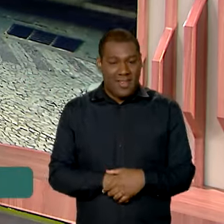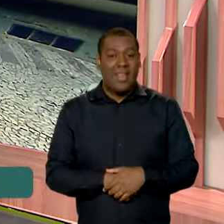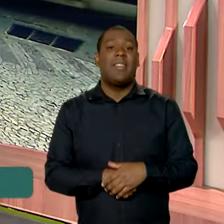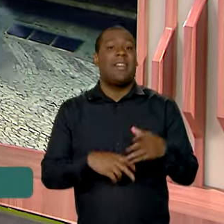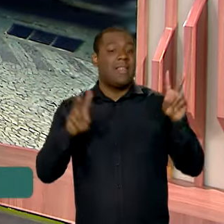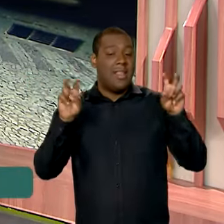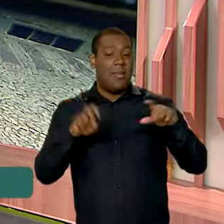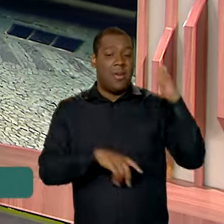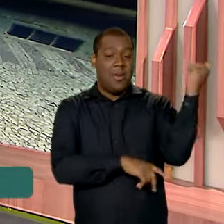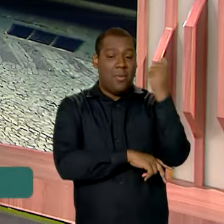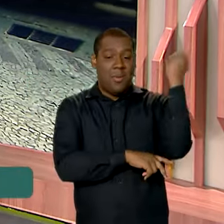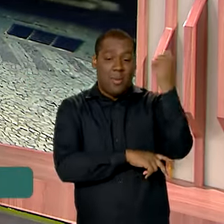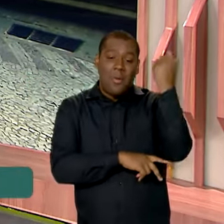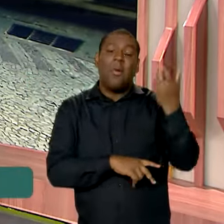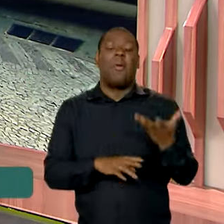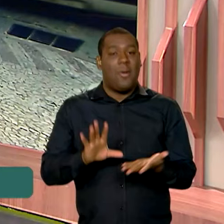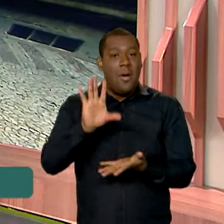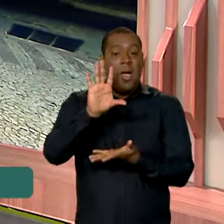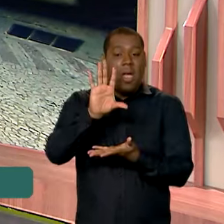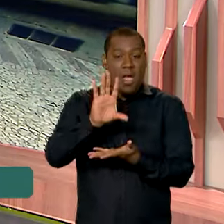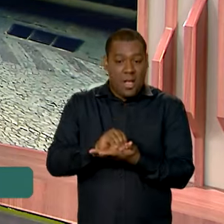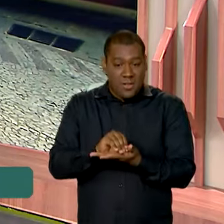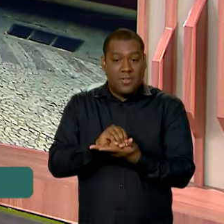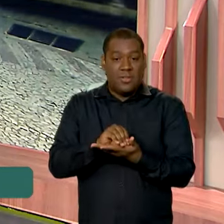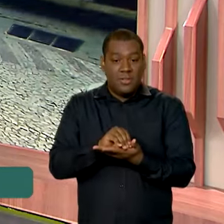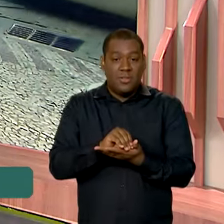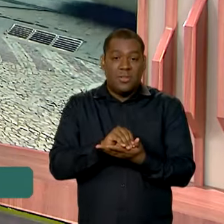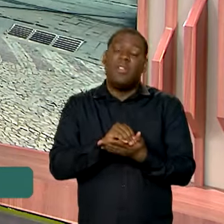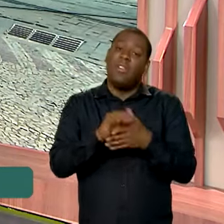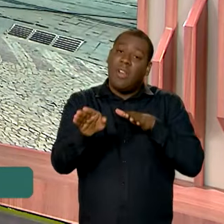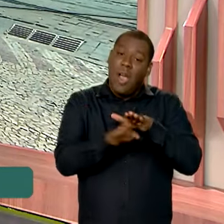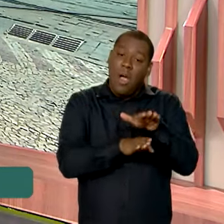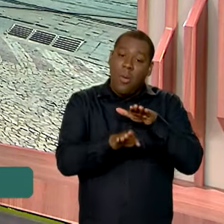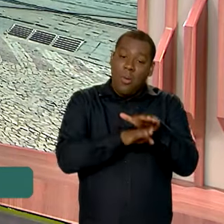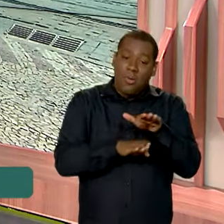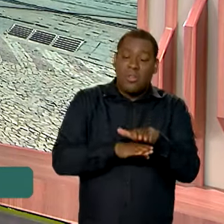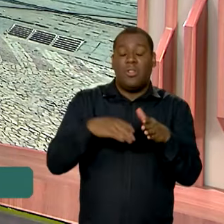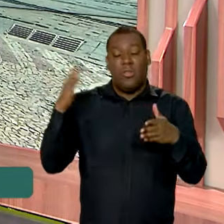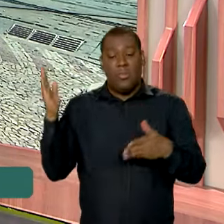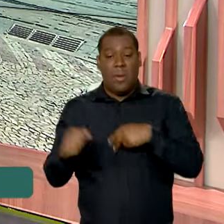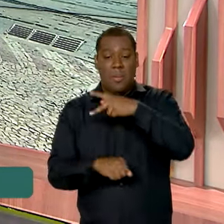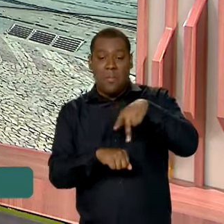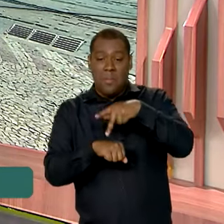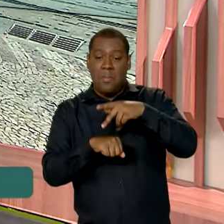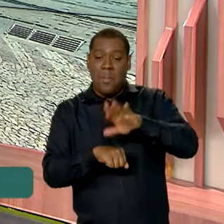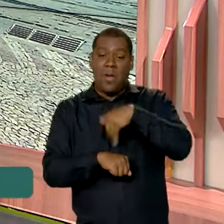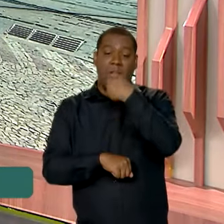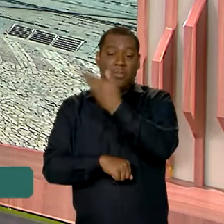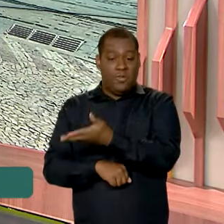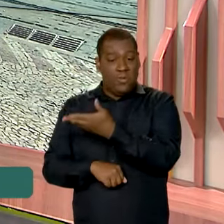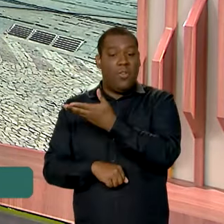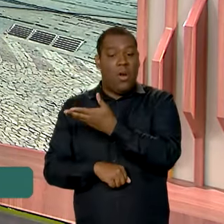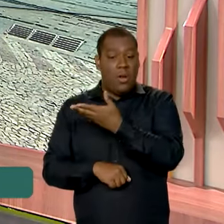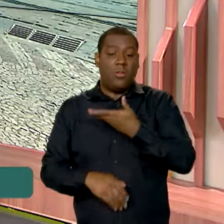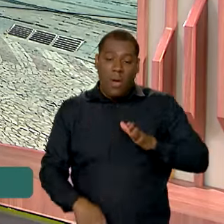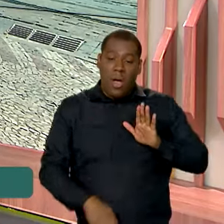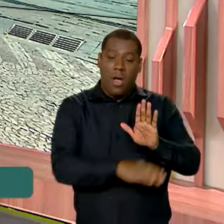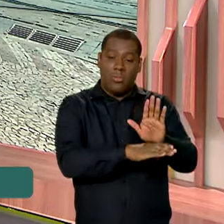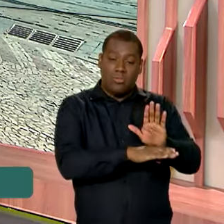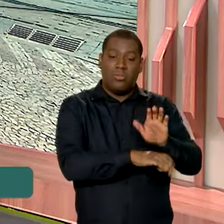divulgou orientações para o envio de doações do exterior para o estado. Flávia, bom dia.